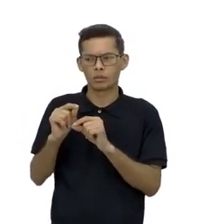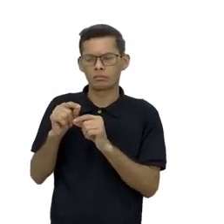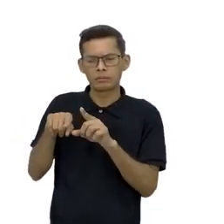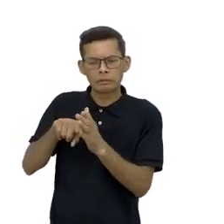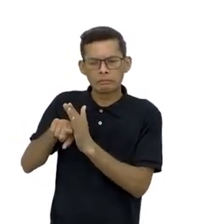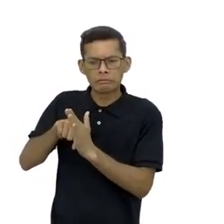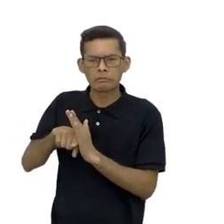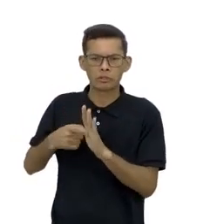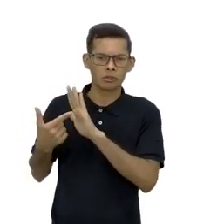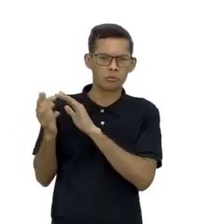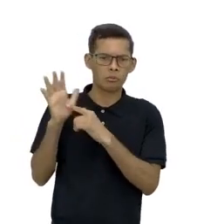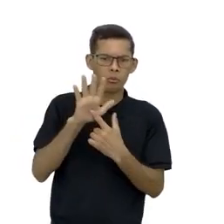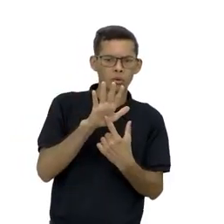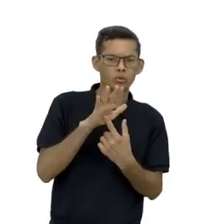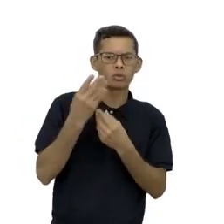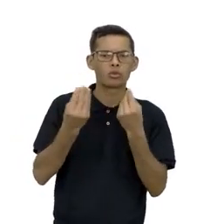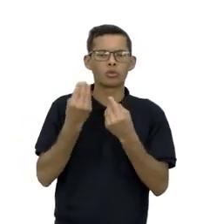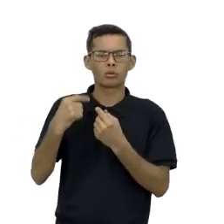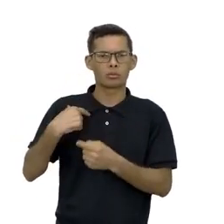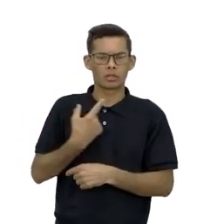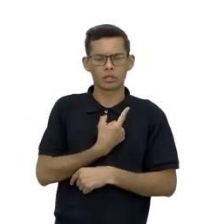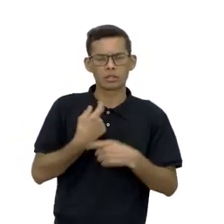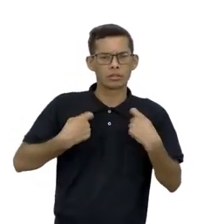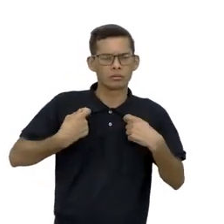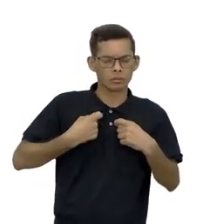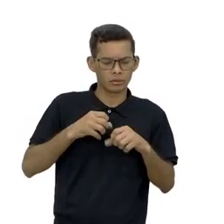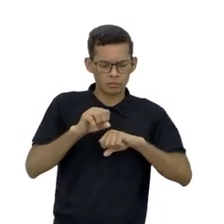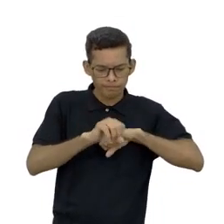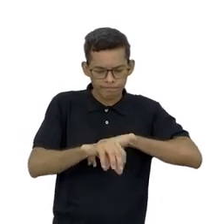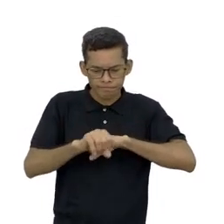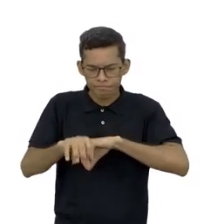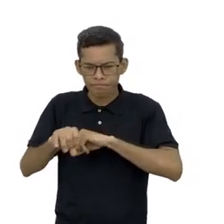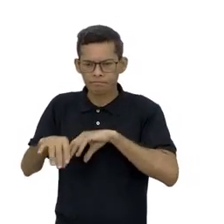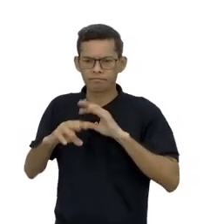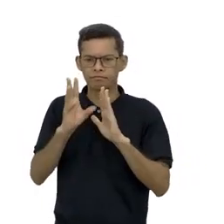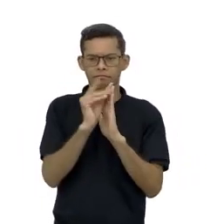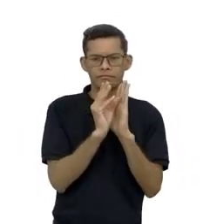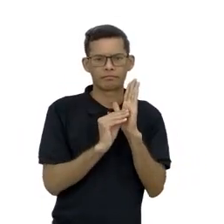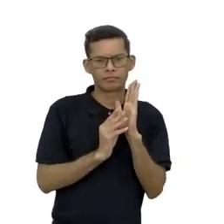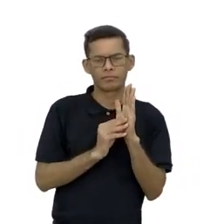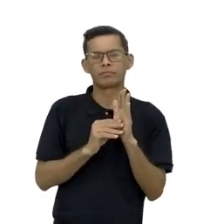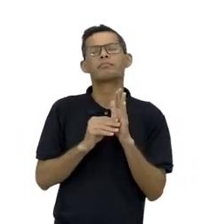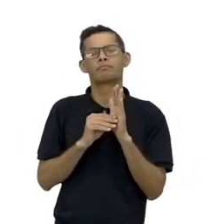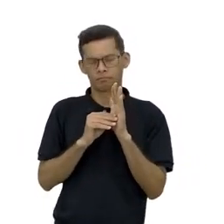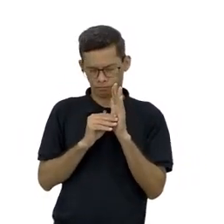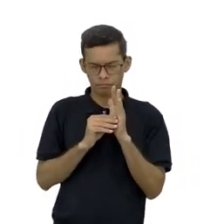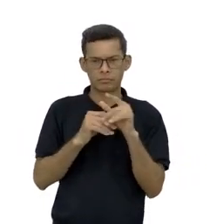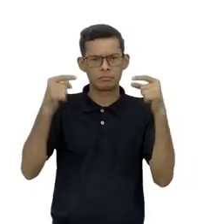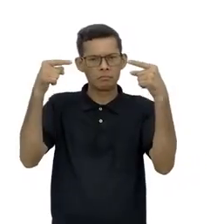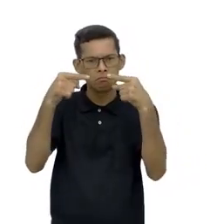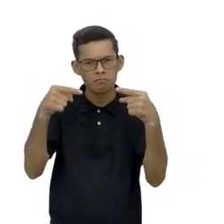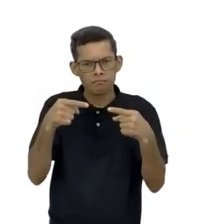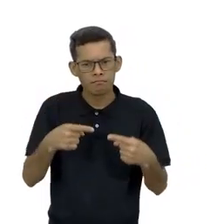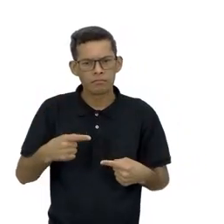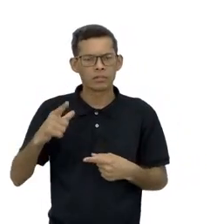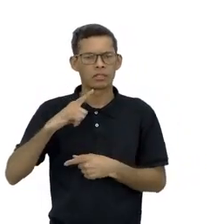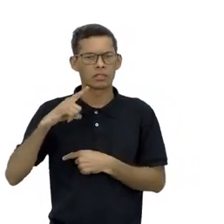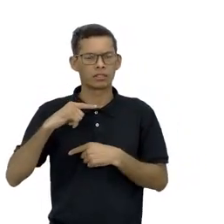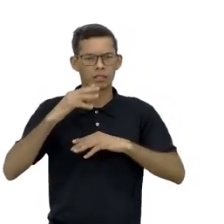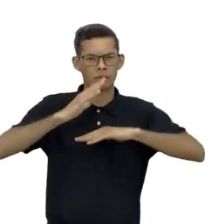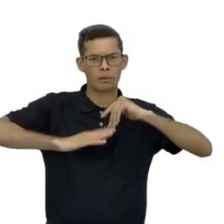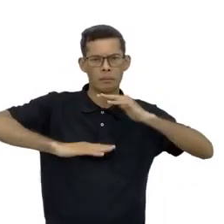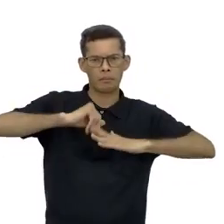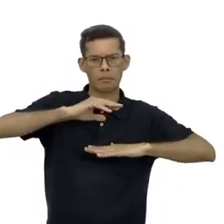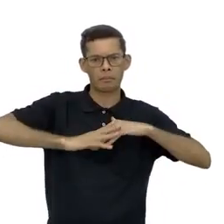demonstrar como é preciso que nós ensinemos conteúdos e habilidades que se relacionam a uma prática